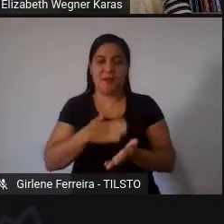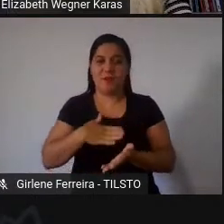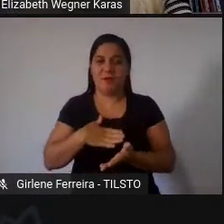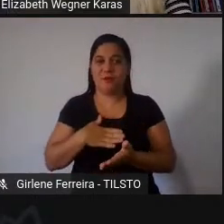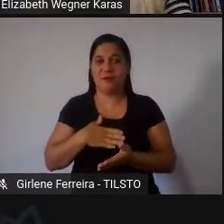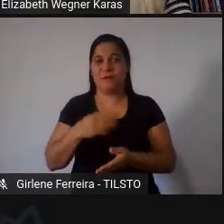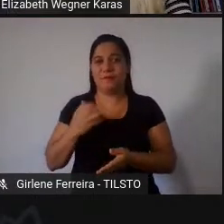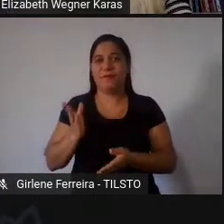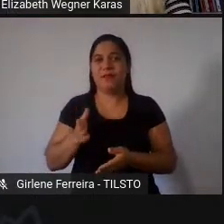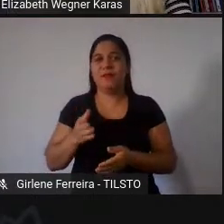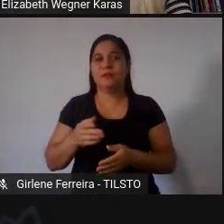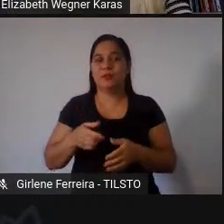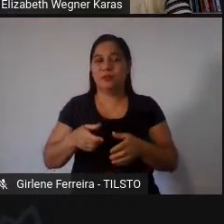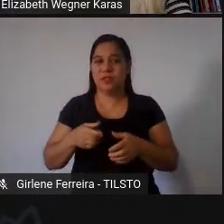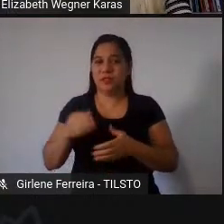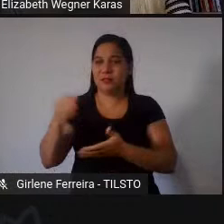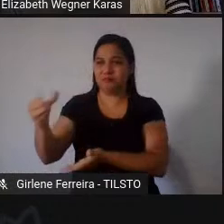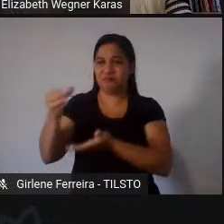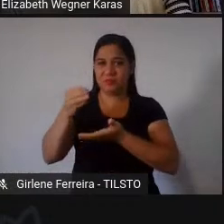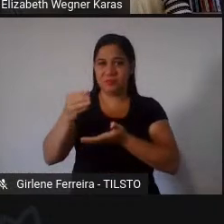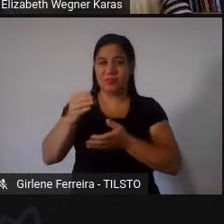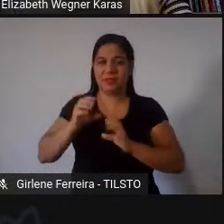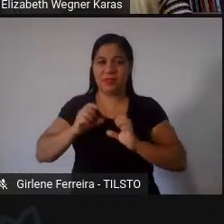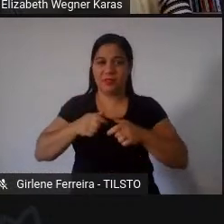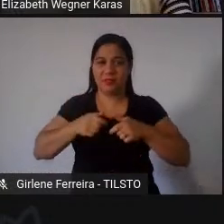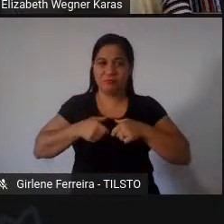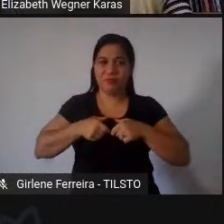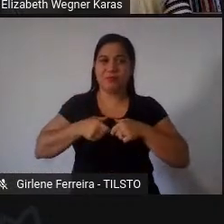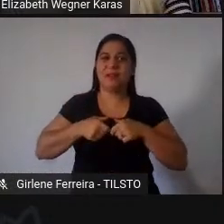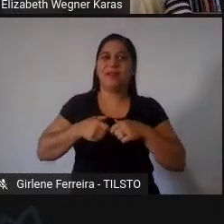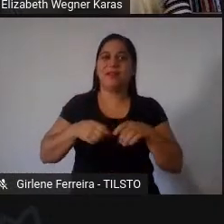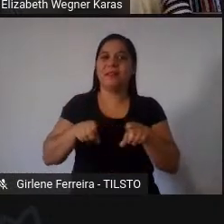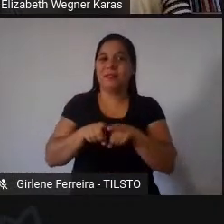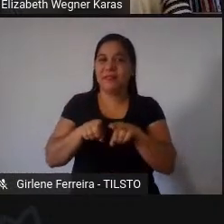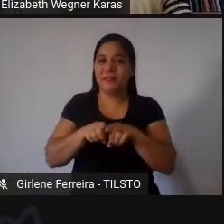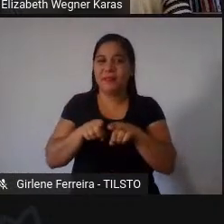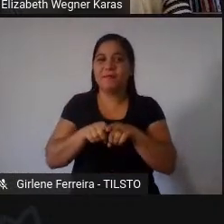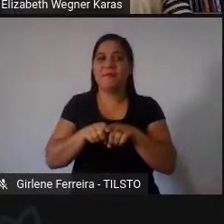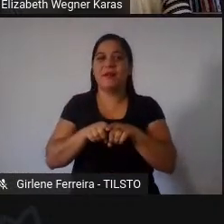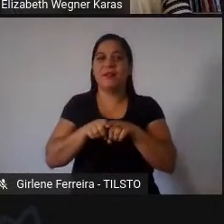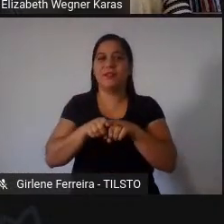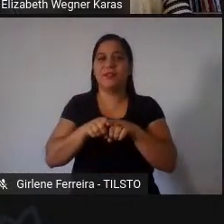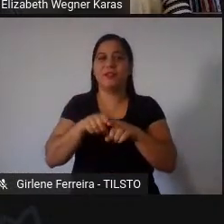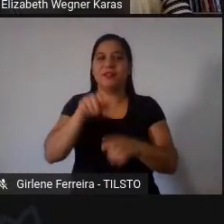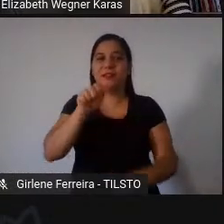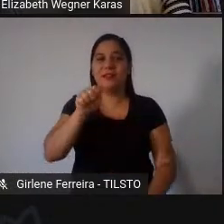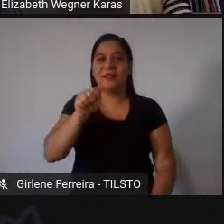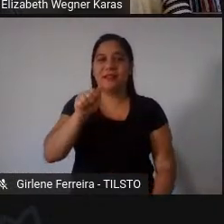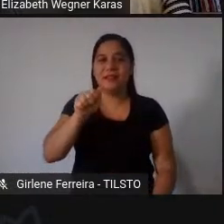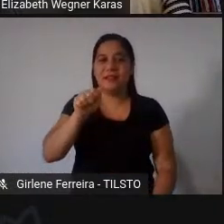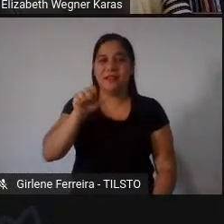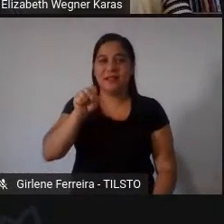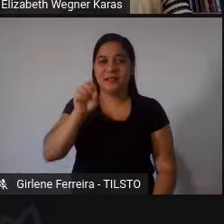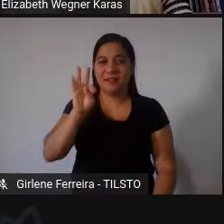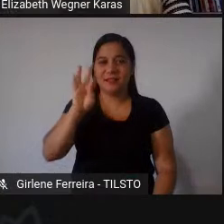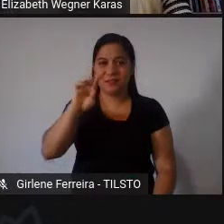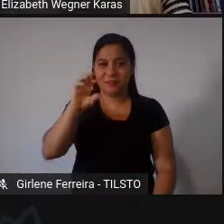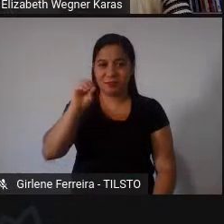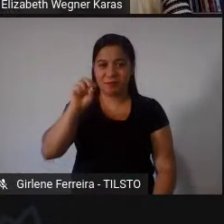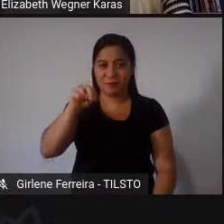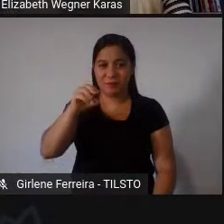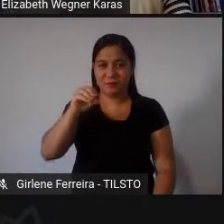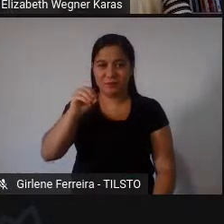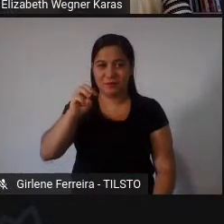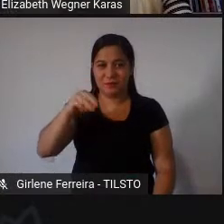também já fui medalhista da Olimpíada de Astronomia e outras também que eu não consegui, mas eu acho divertido fazer isso